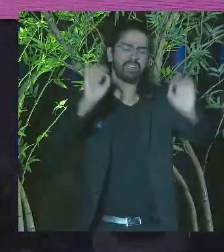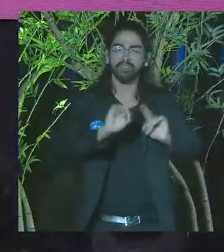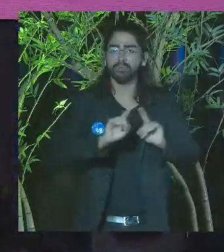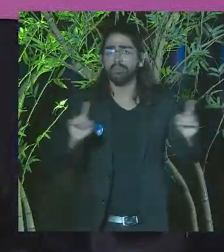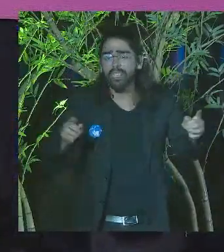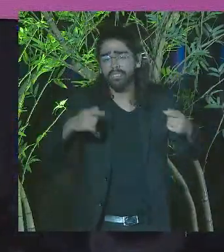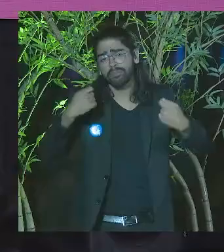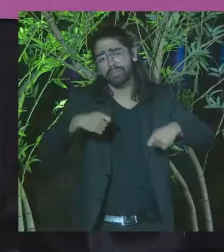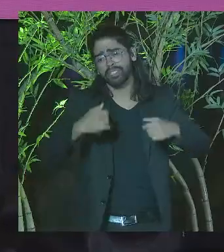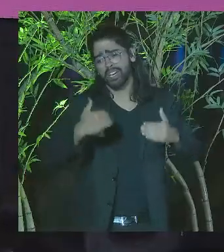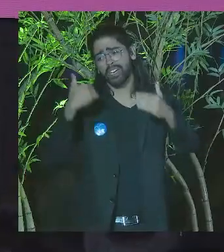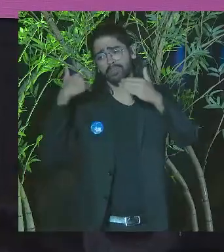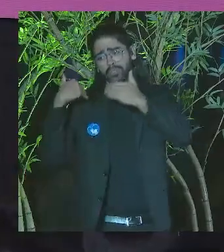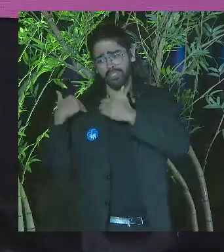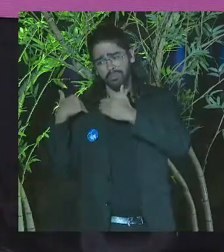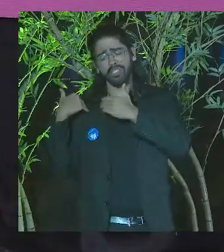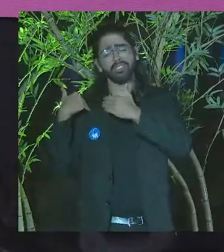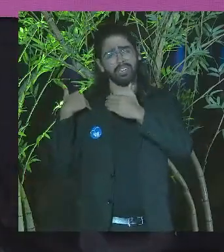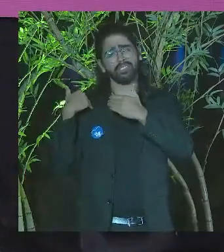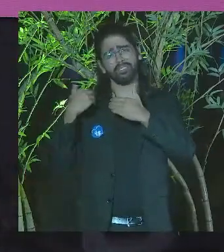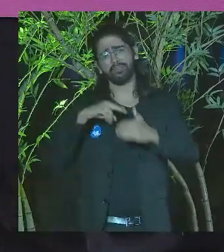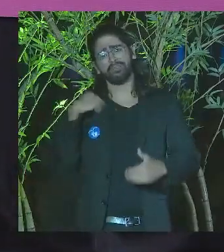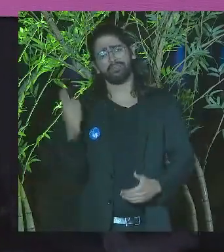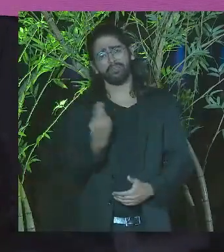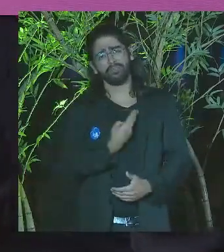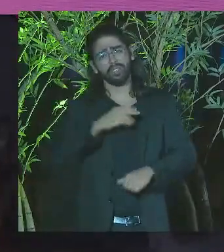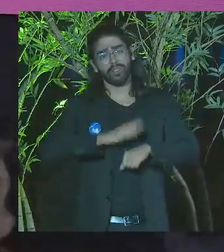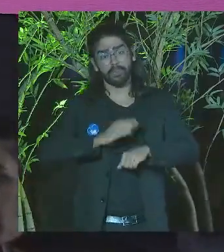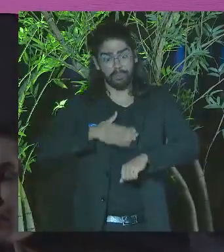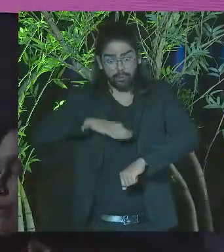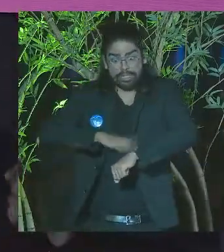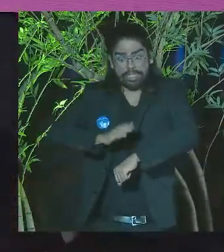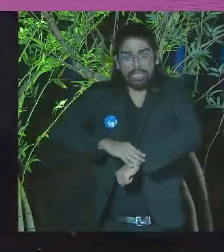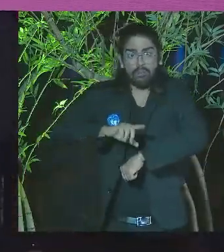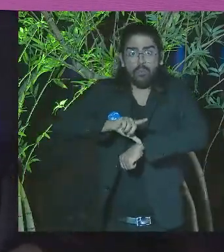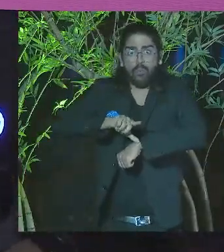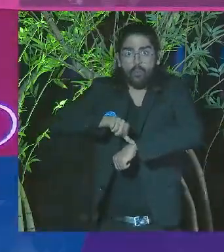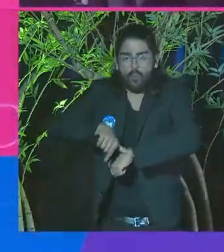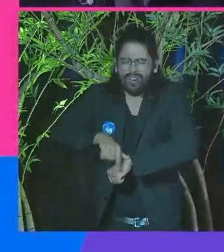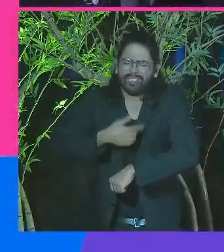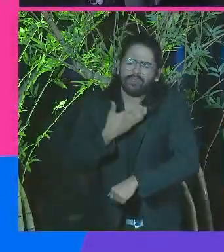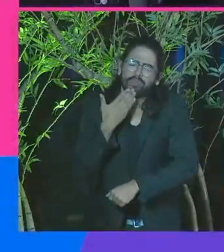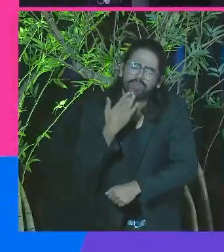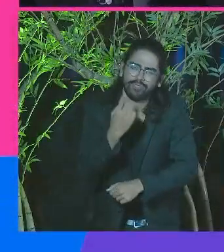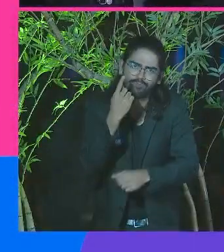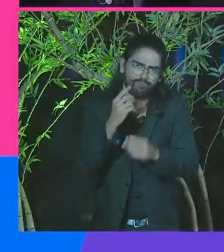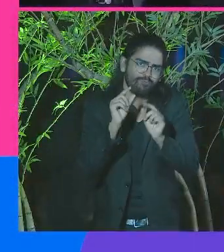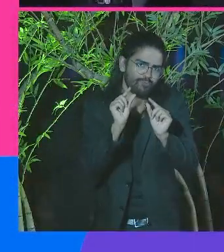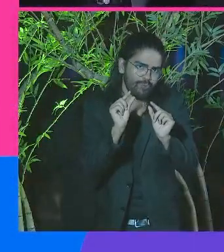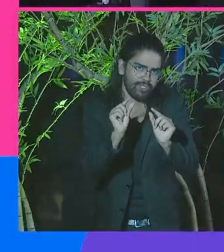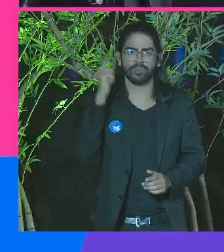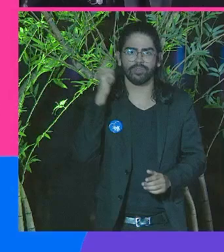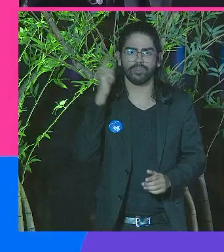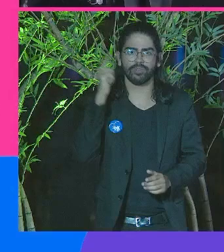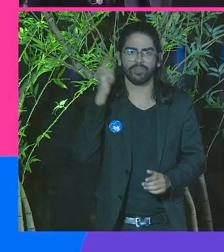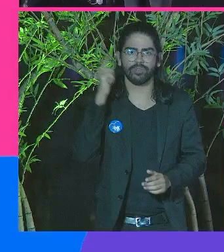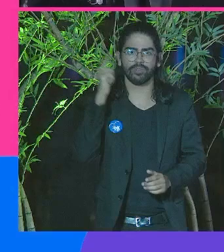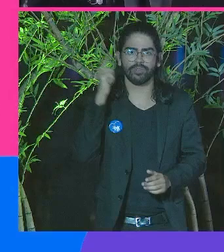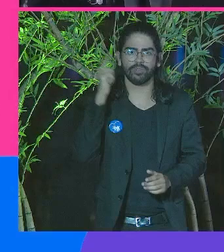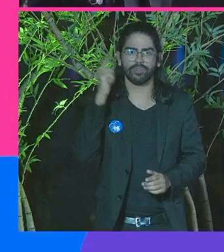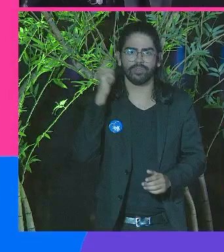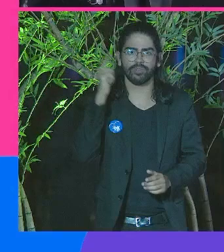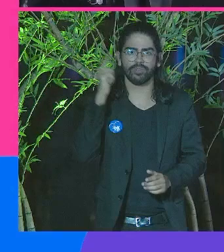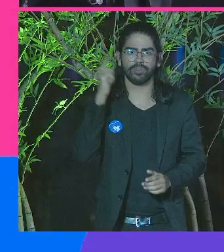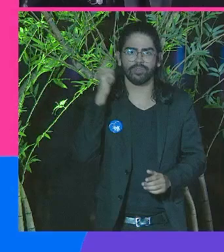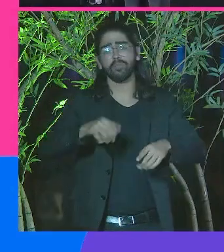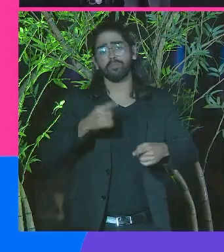uma responsabilidade naquilo que a gente vai fazendo. Meu tempo esgotou aqui um pouquinho, eu vou pedir só um pouquinho mais para poder chegar, porque